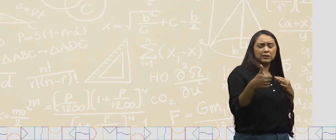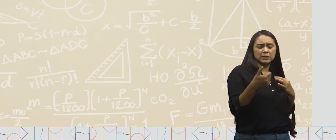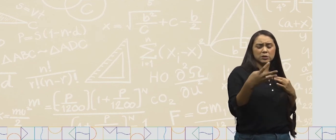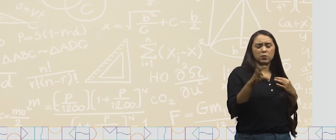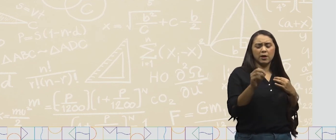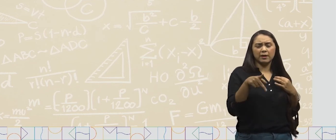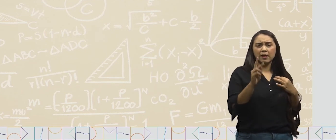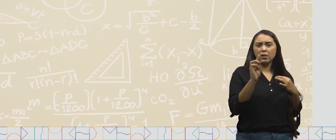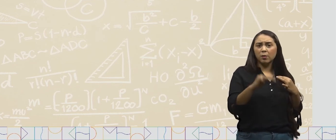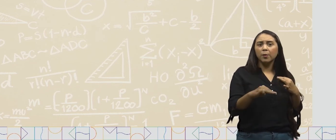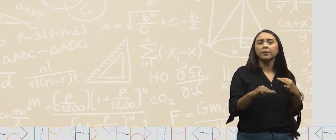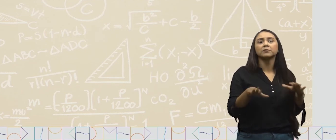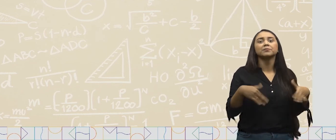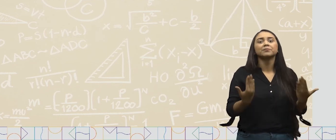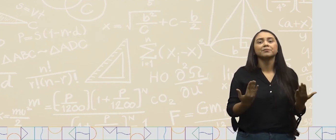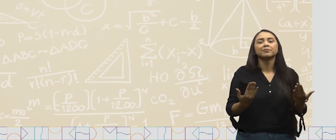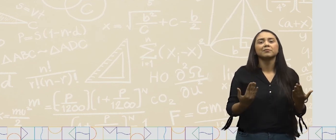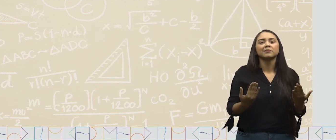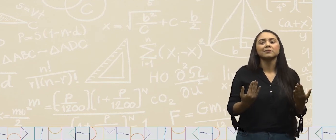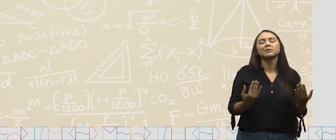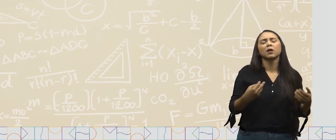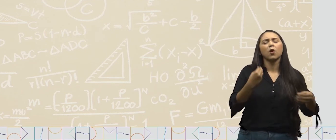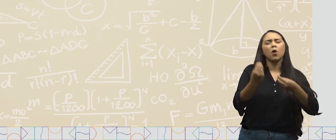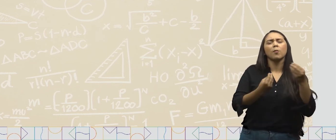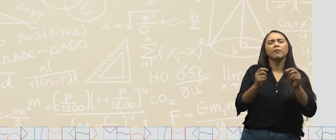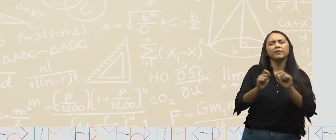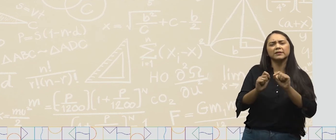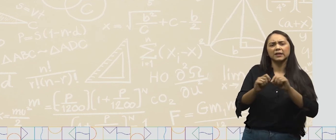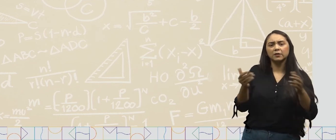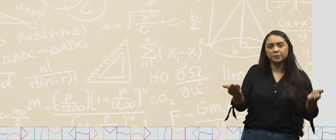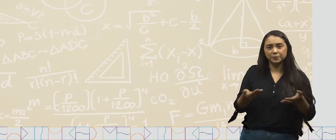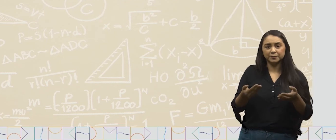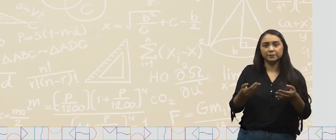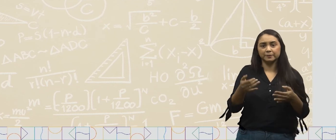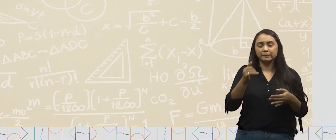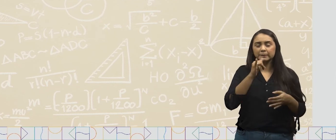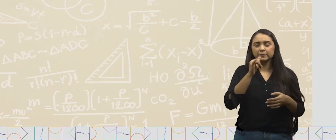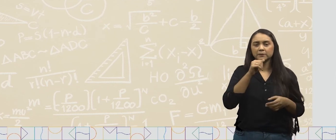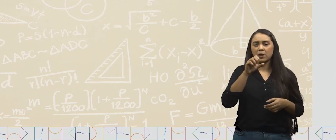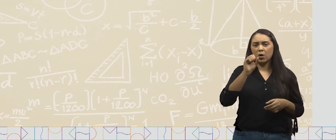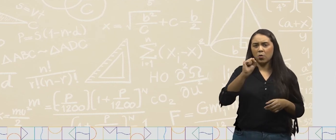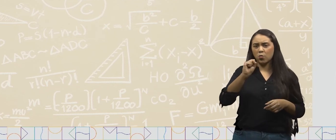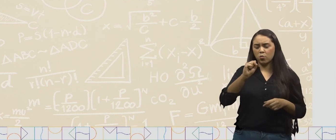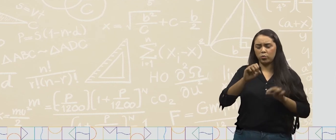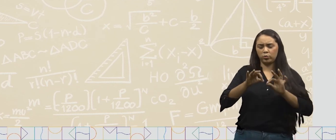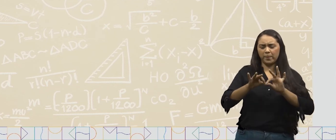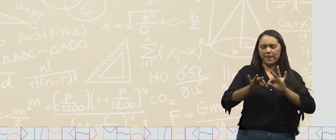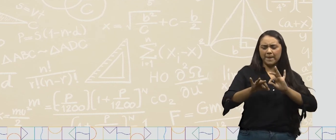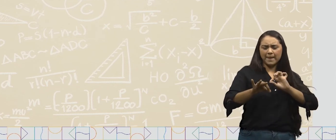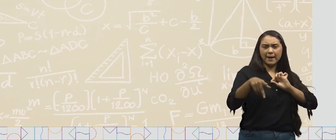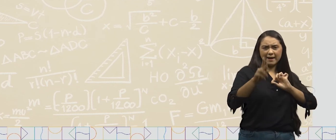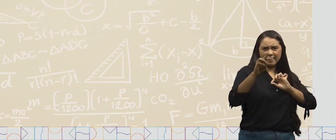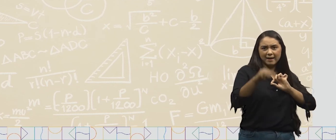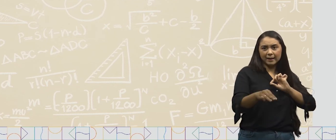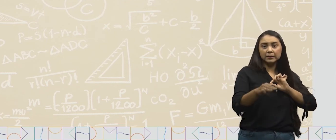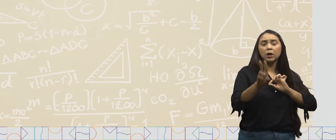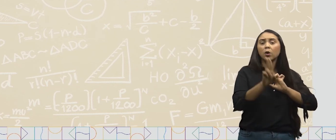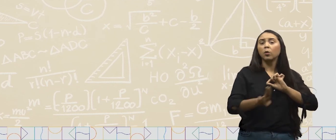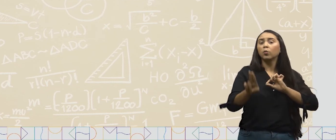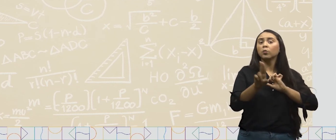140 quilômetros. Primeira coisa que nós vamos retirar daí. A cada 8 quilômetros rodados